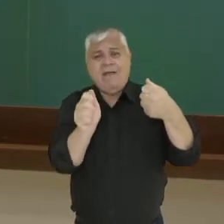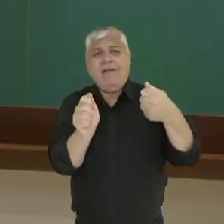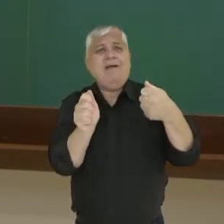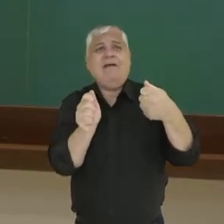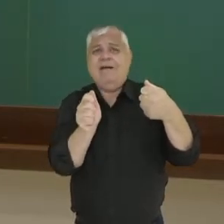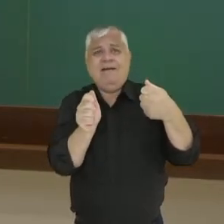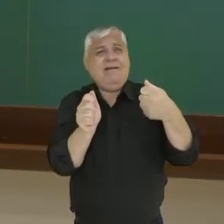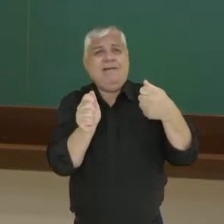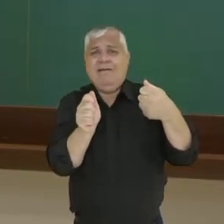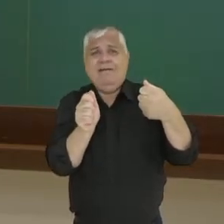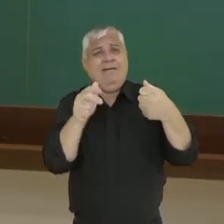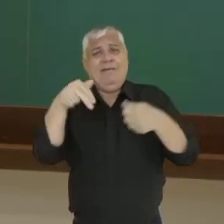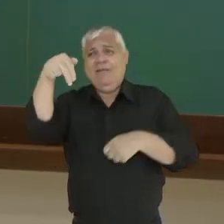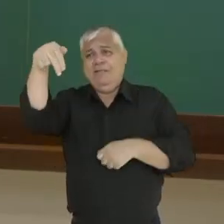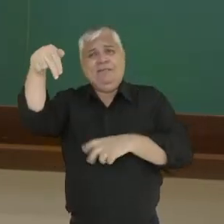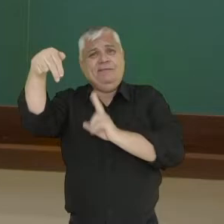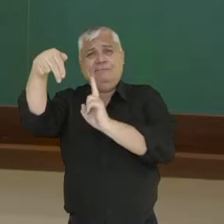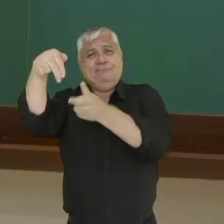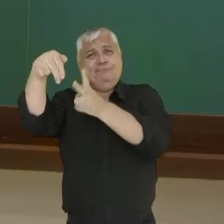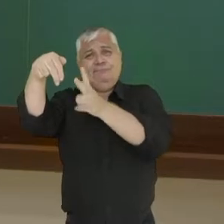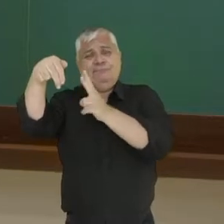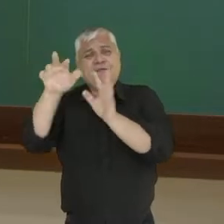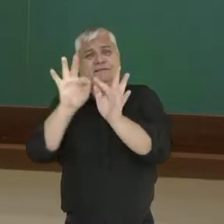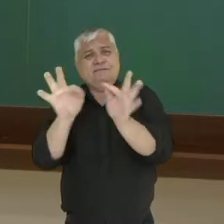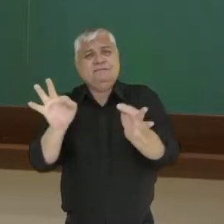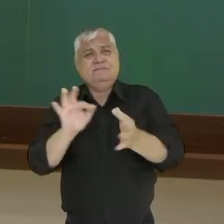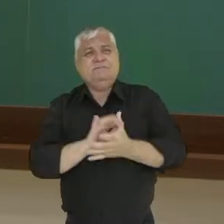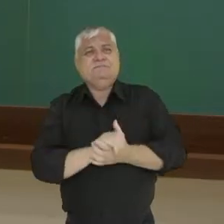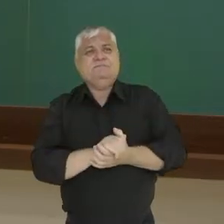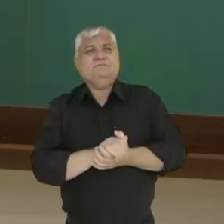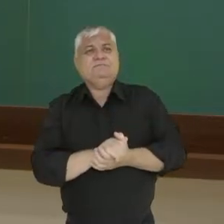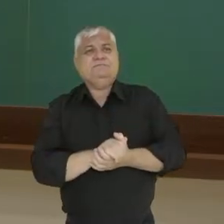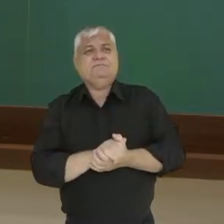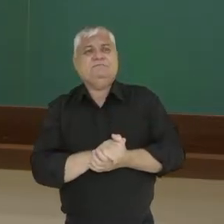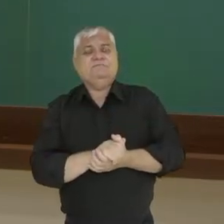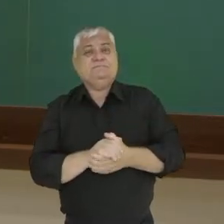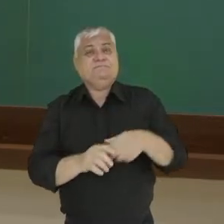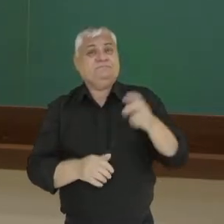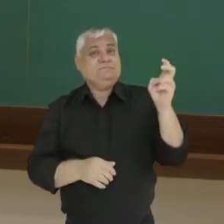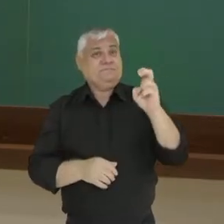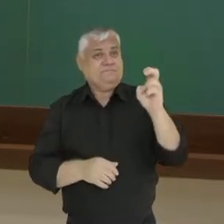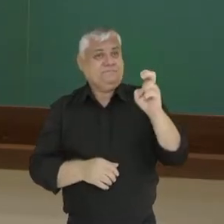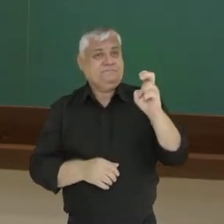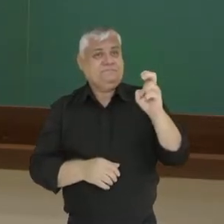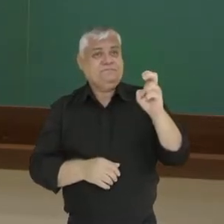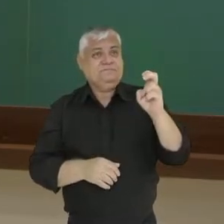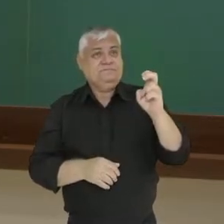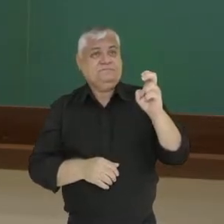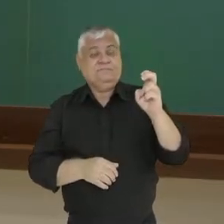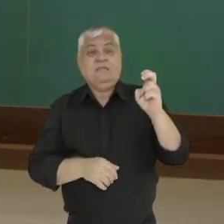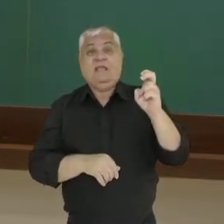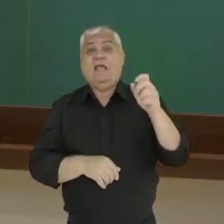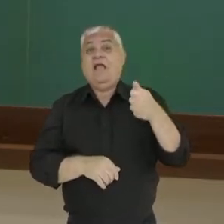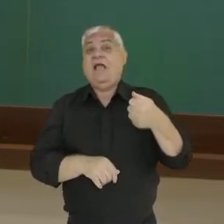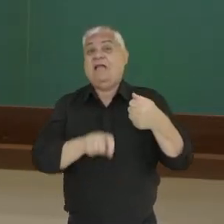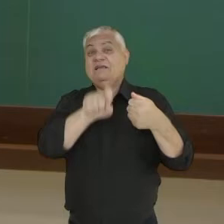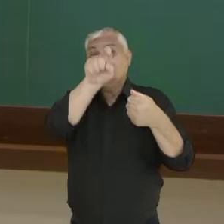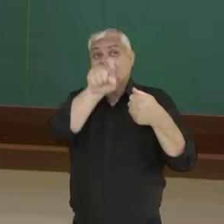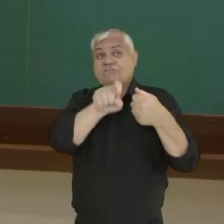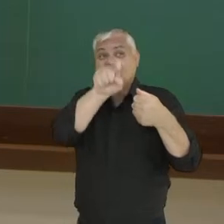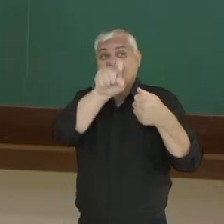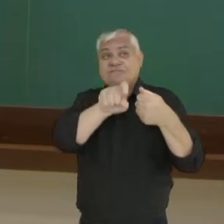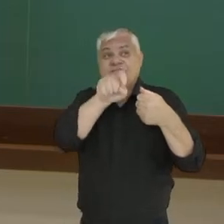e o resultado é n. É a maneira mais simples de se pensar. Quinta propriedade. Log de x na base a